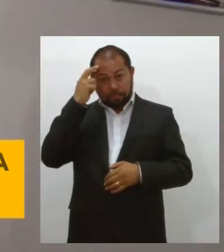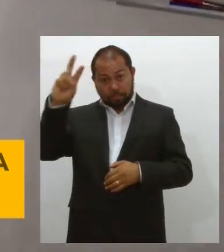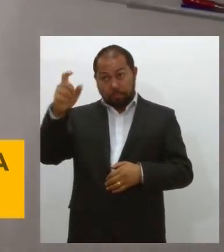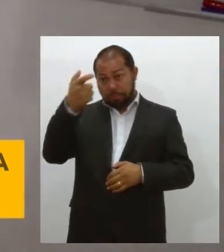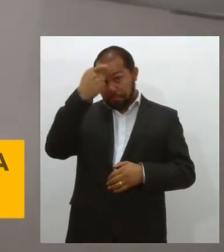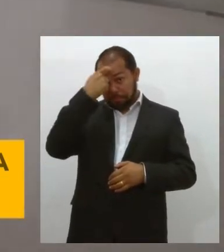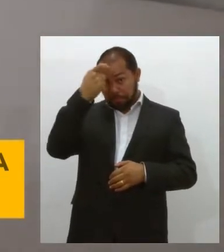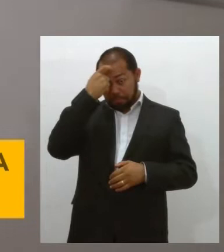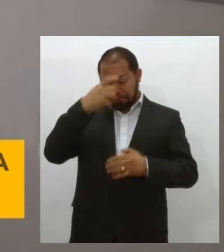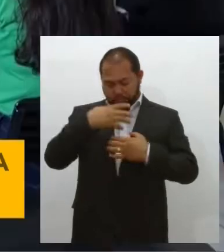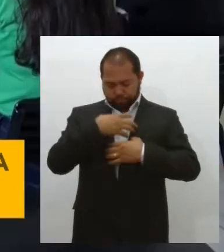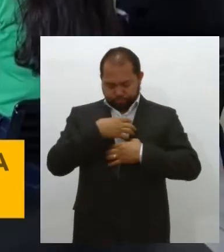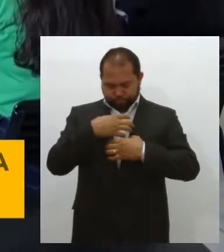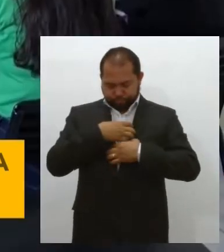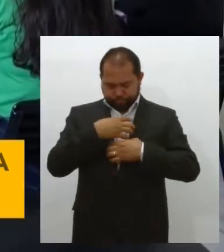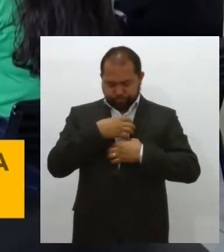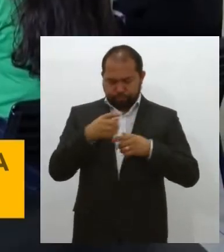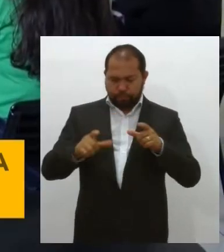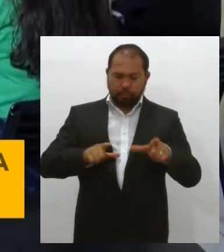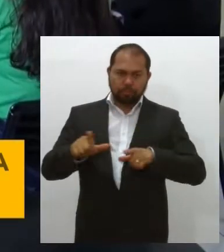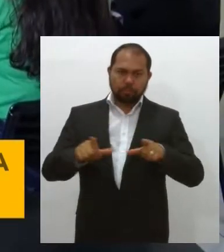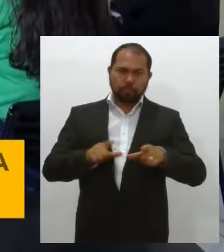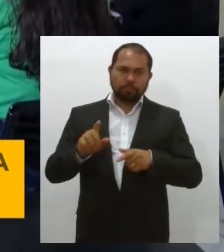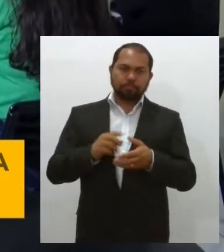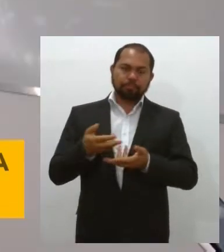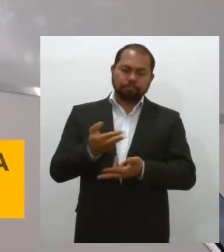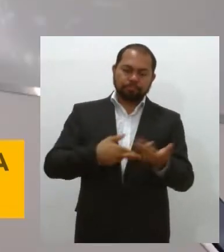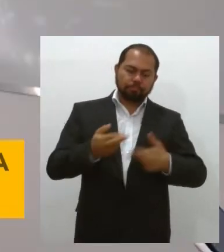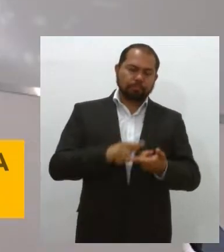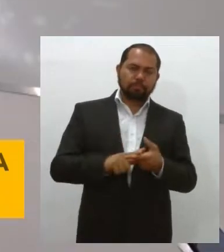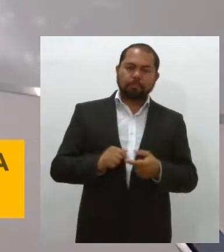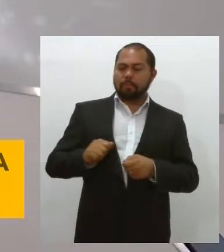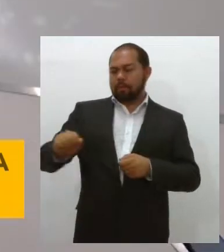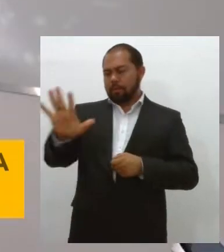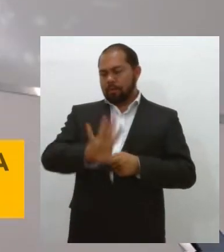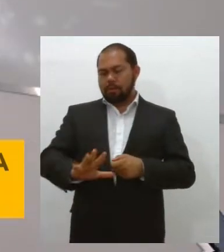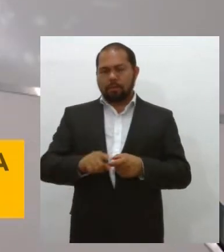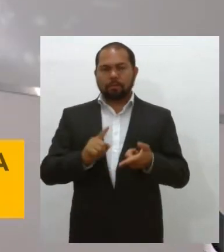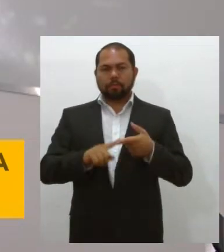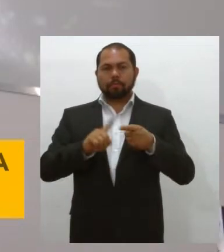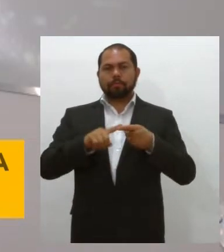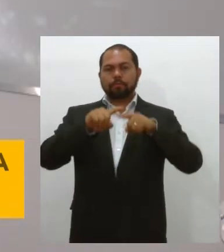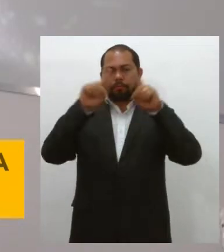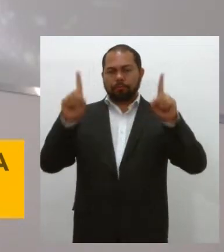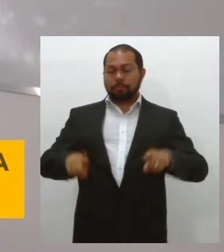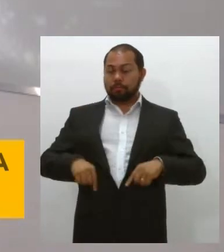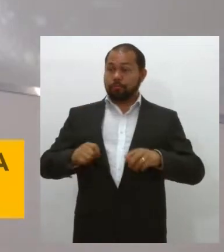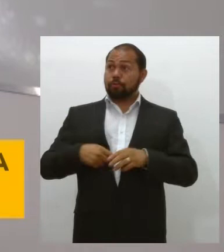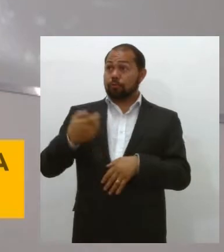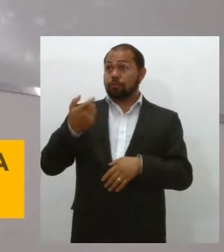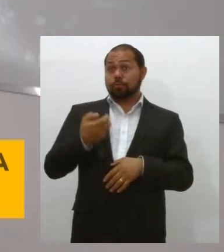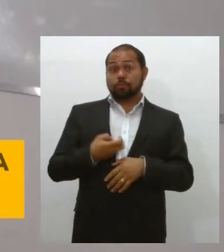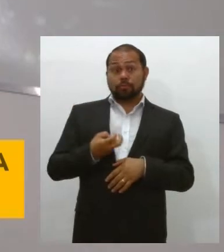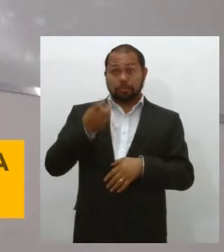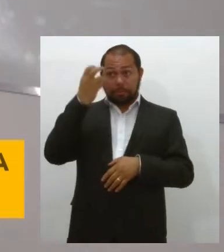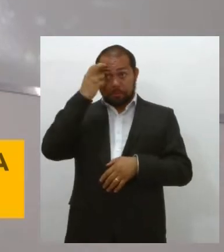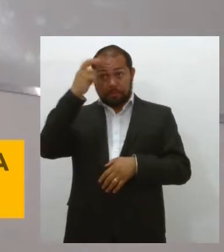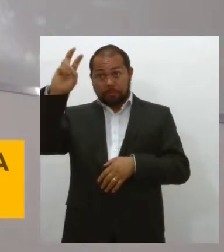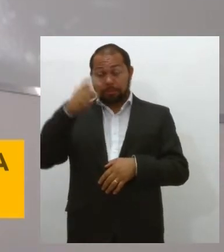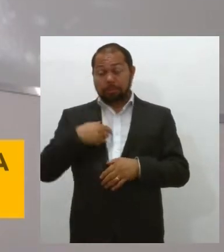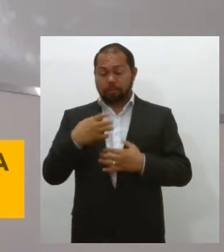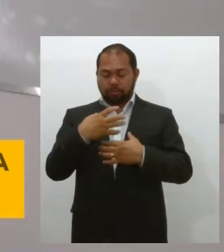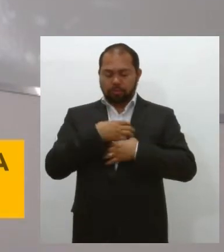O evento atraiu servidores da casa e público em geral. A inteligência emocional, ela é um conceito da psicologia e ela vem